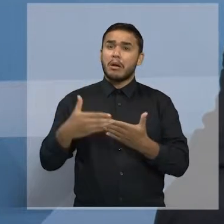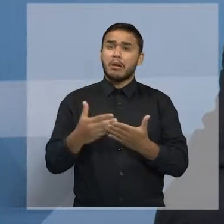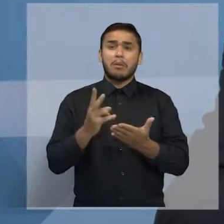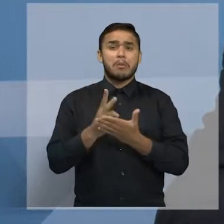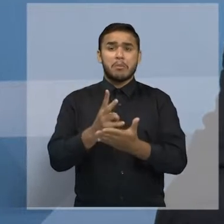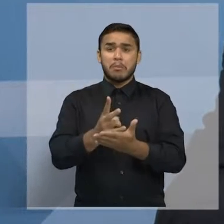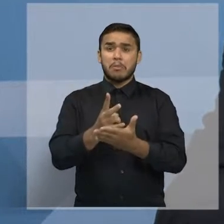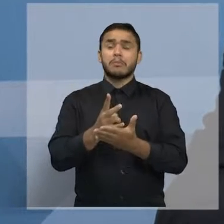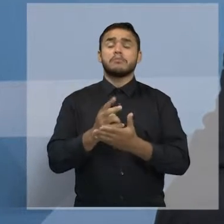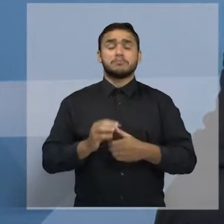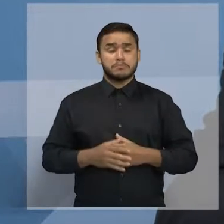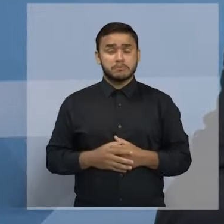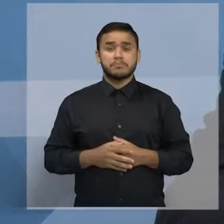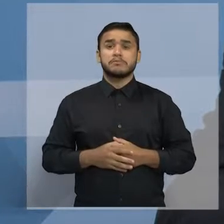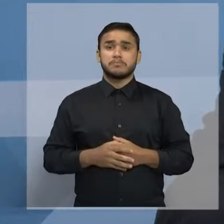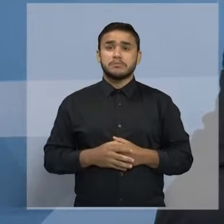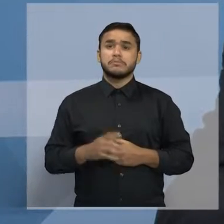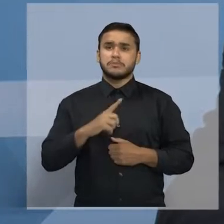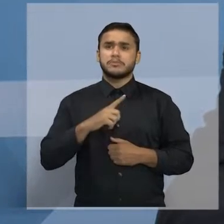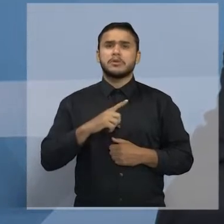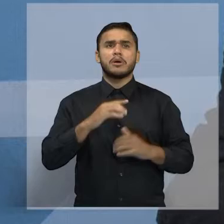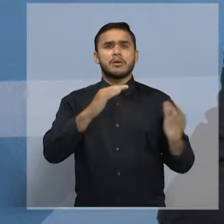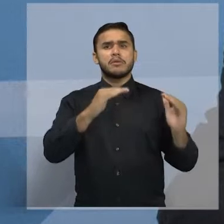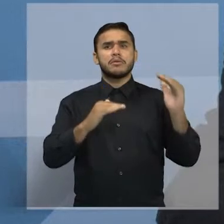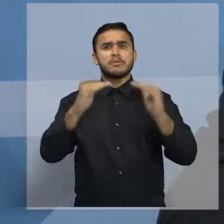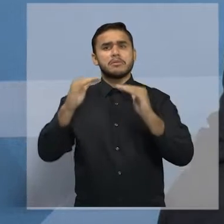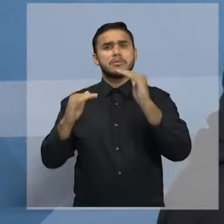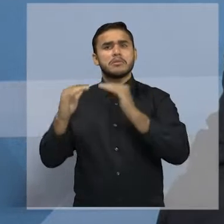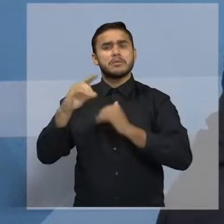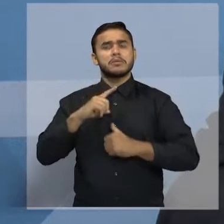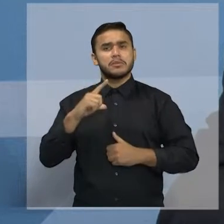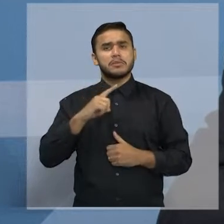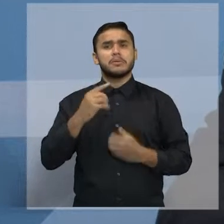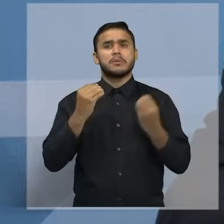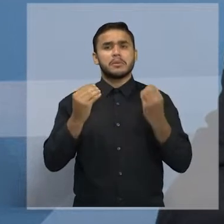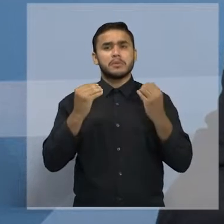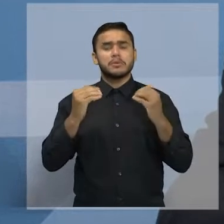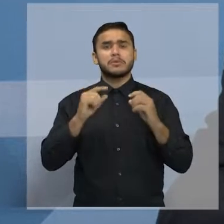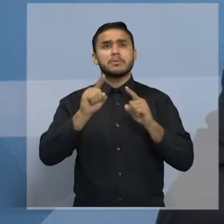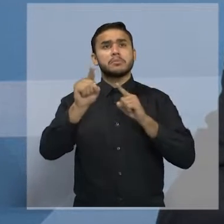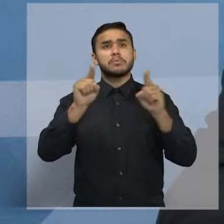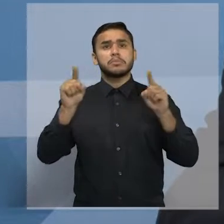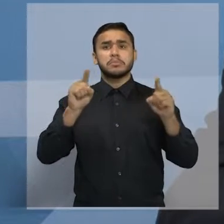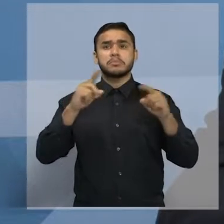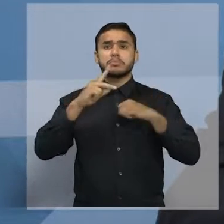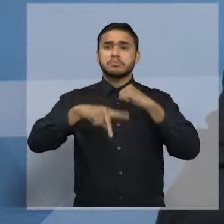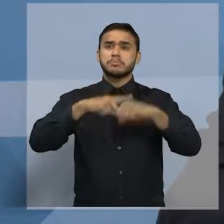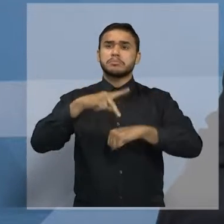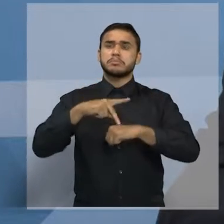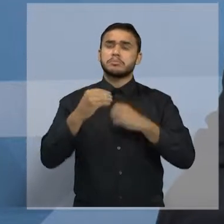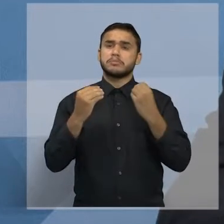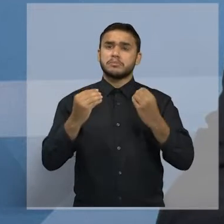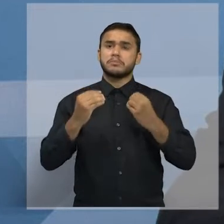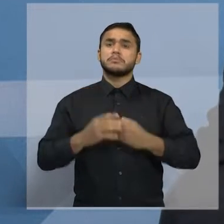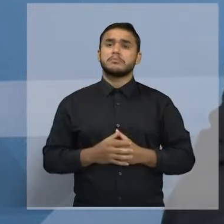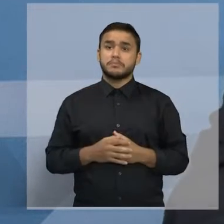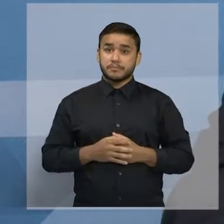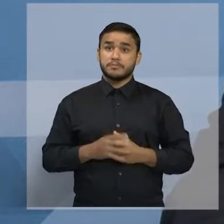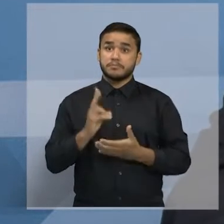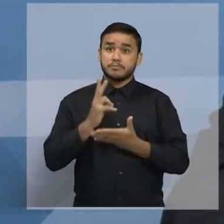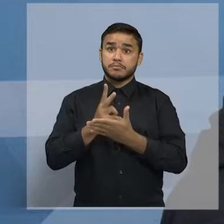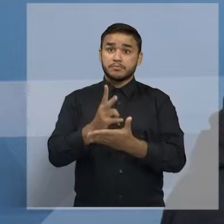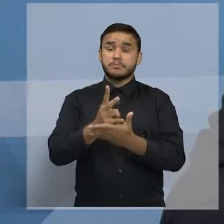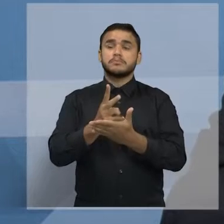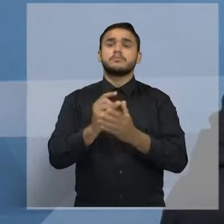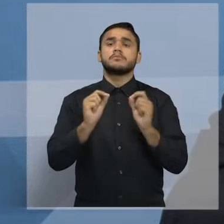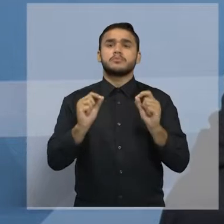pobreza ainda bastante significativa, regiões desiguais demais em relação ao resto do país, e a